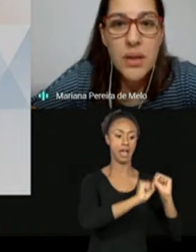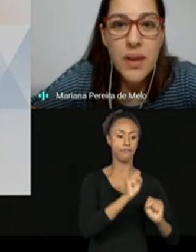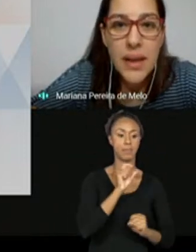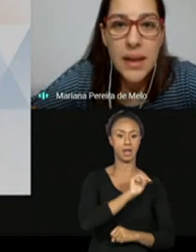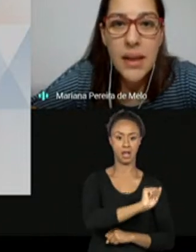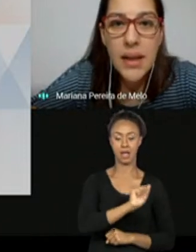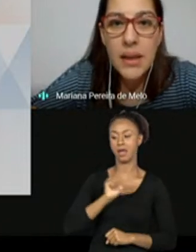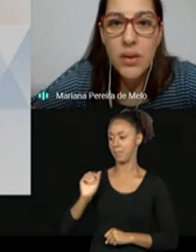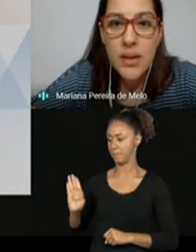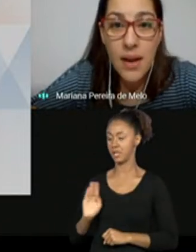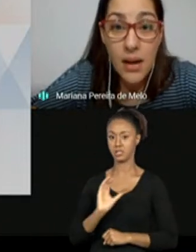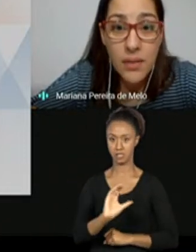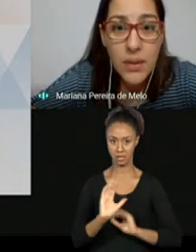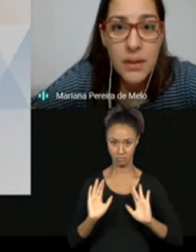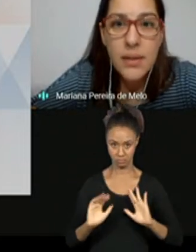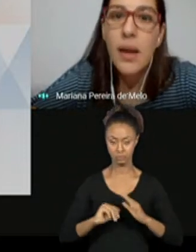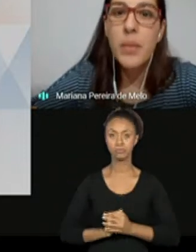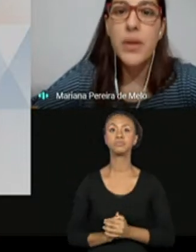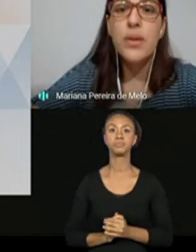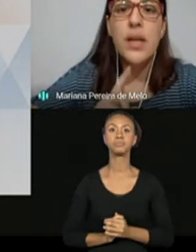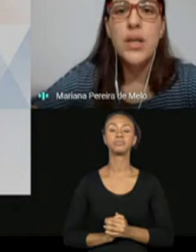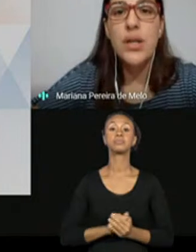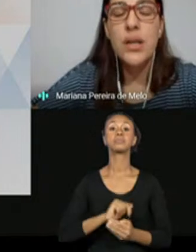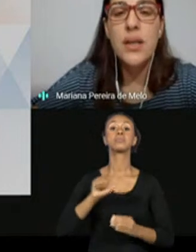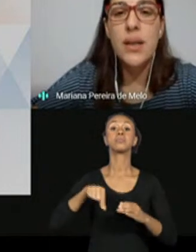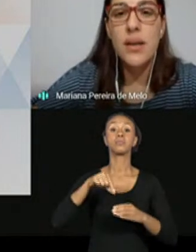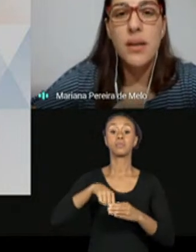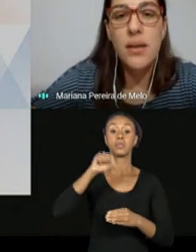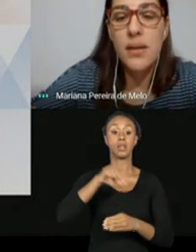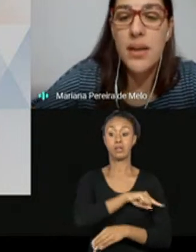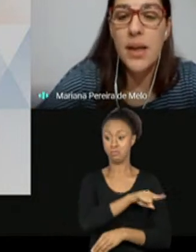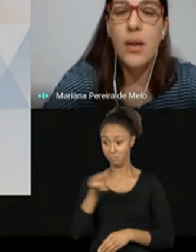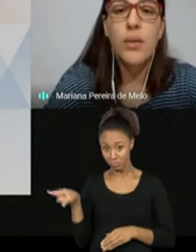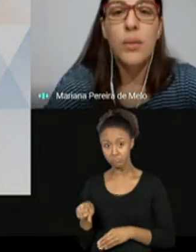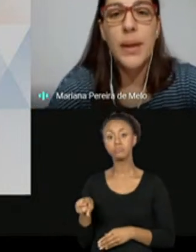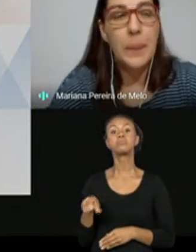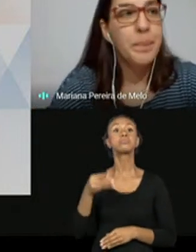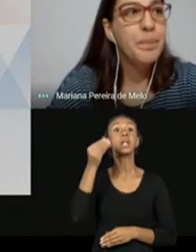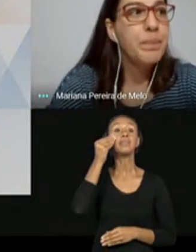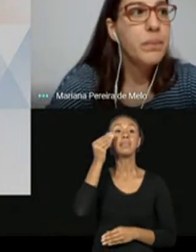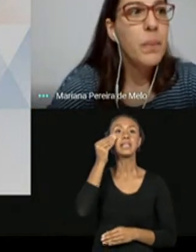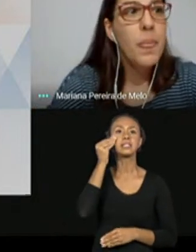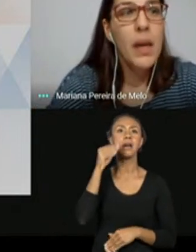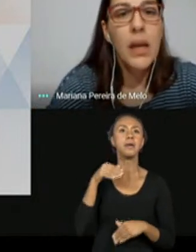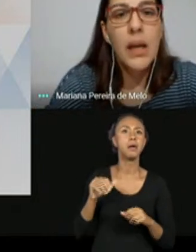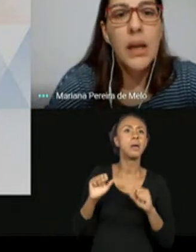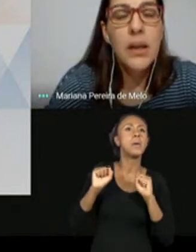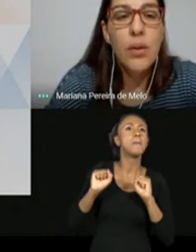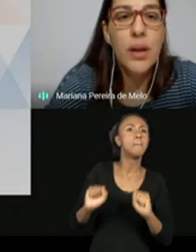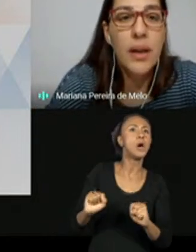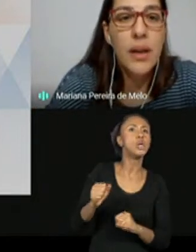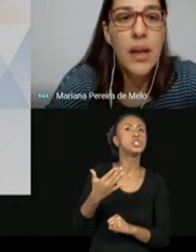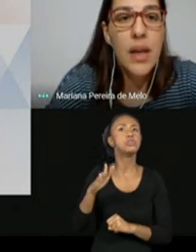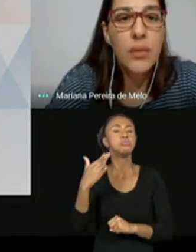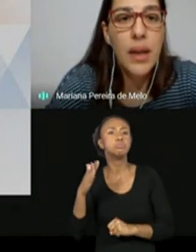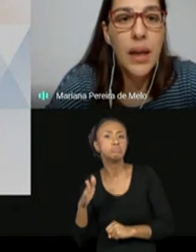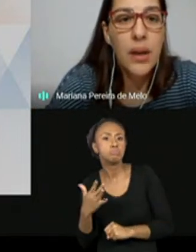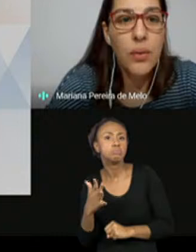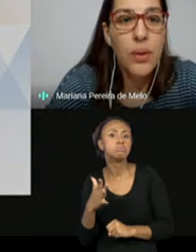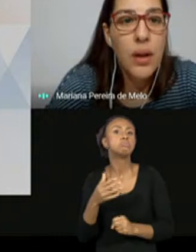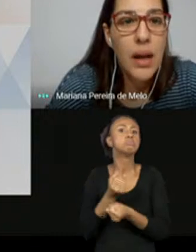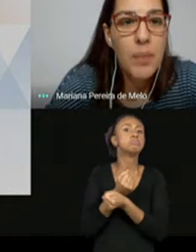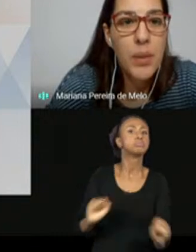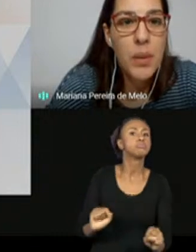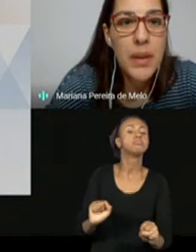eu transferi aqui a nossa árvore, tá? Para ajudar a gente nesse cálculo aí. Então, olha, eu